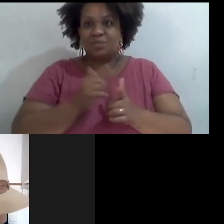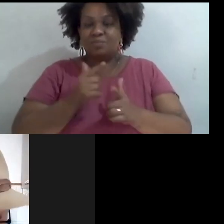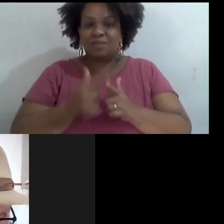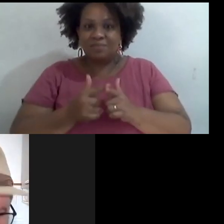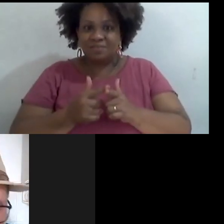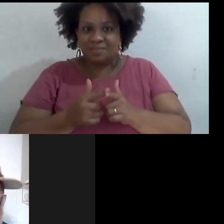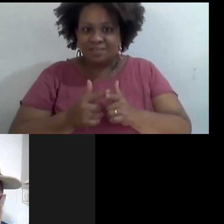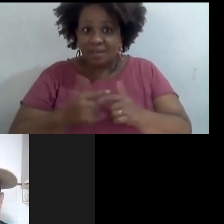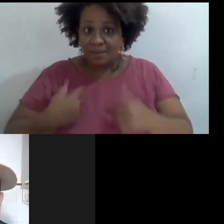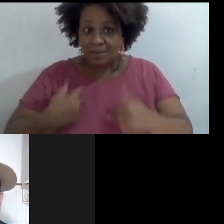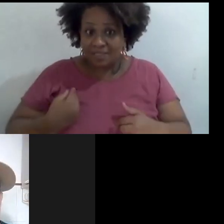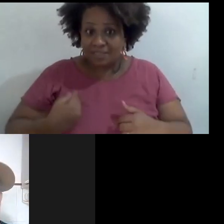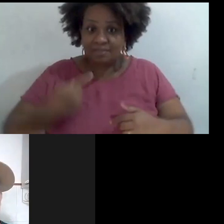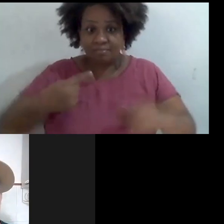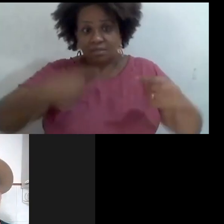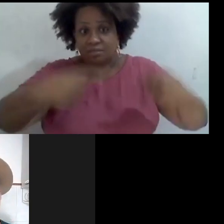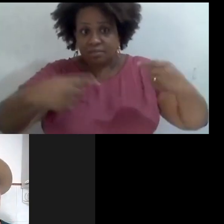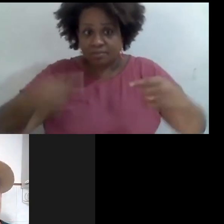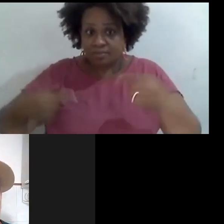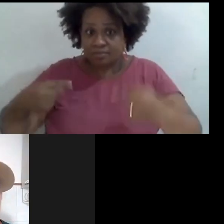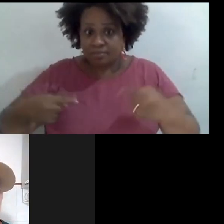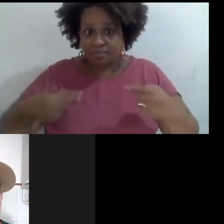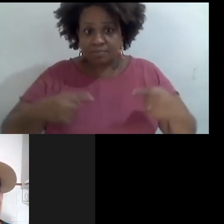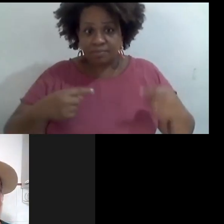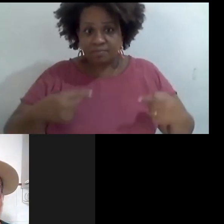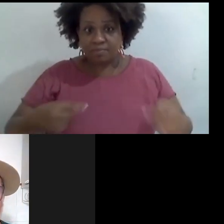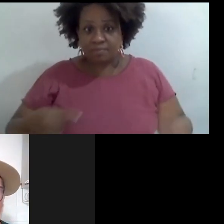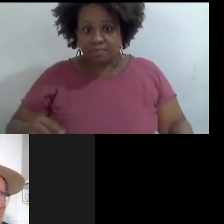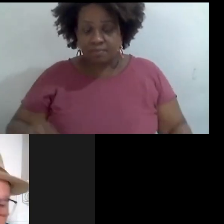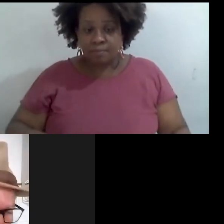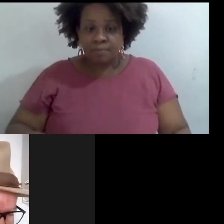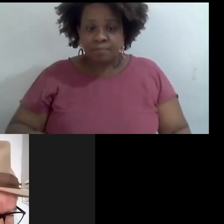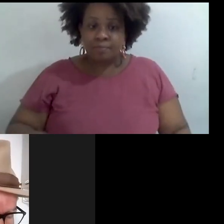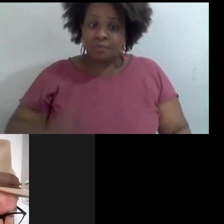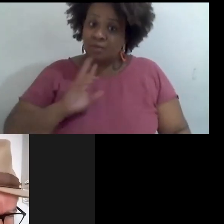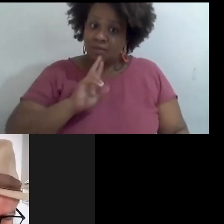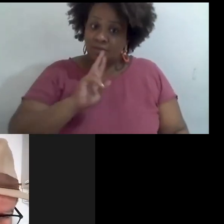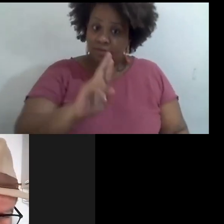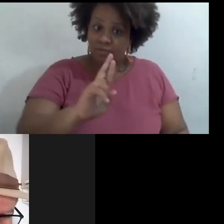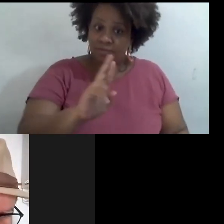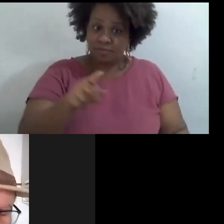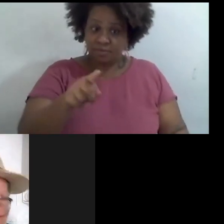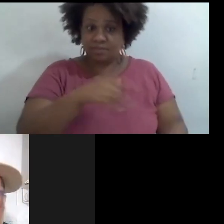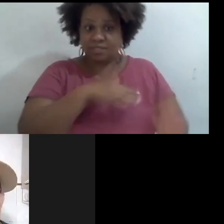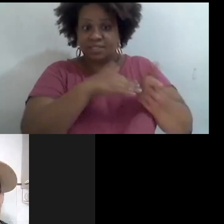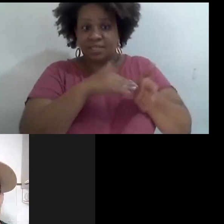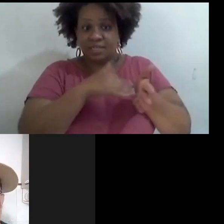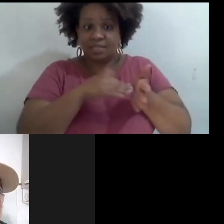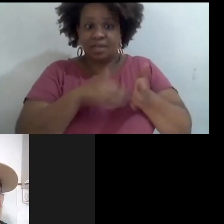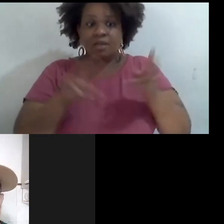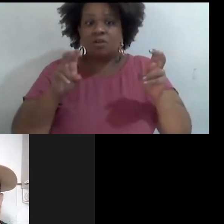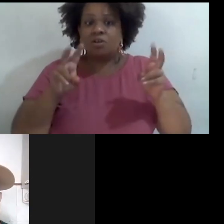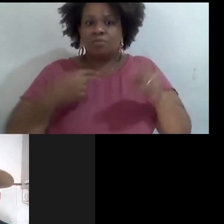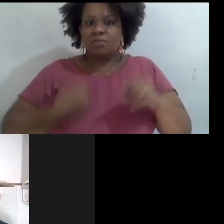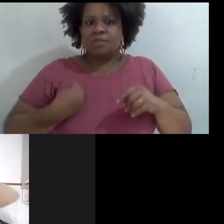desse processo de discussão, já trazendo aqui um retorno para o nosso secretário em relação a essa participação